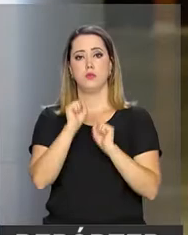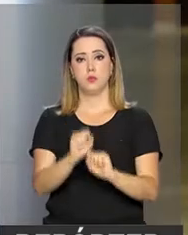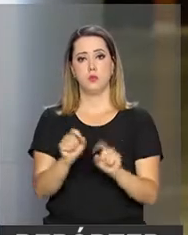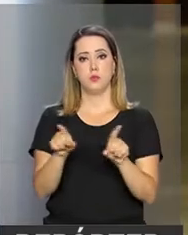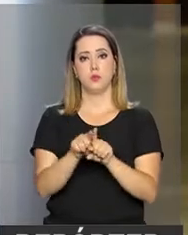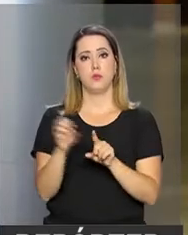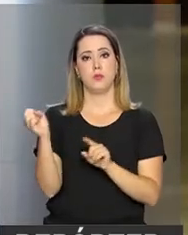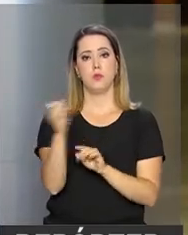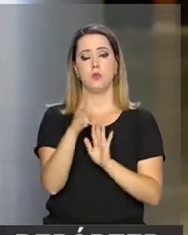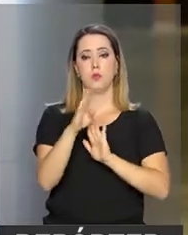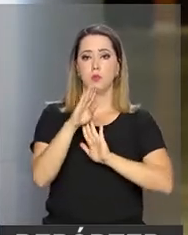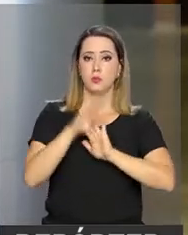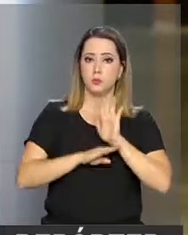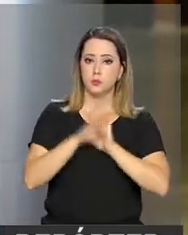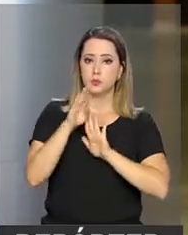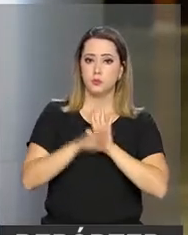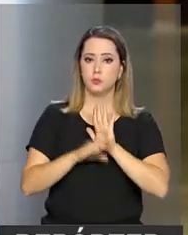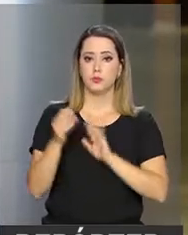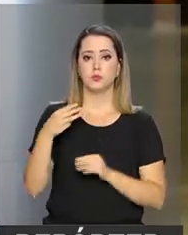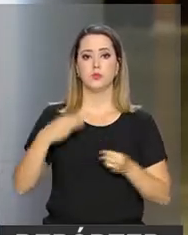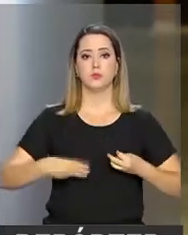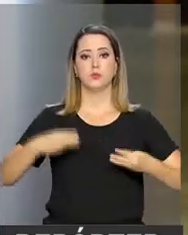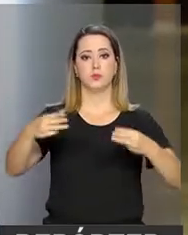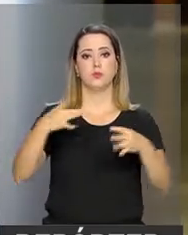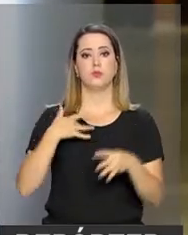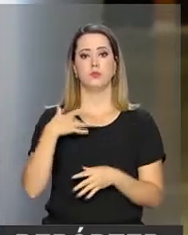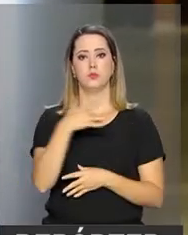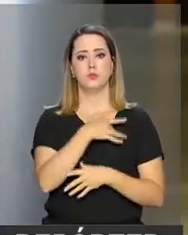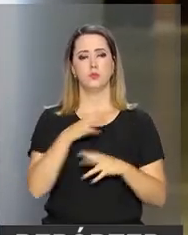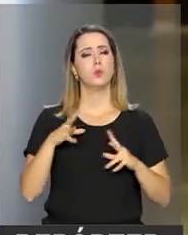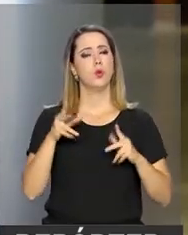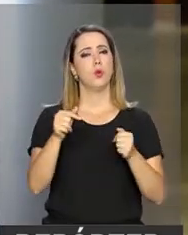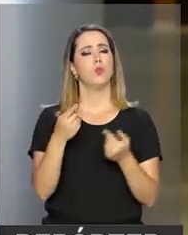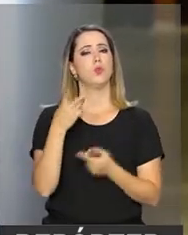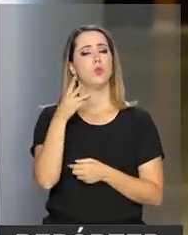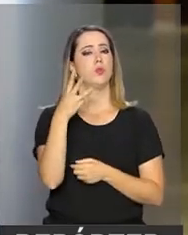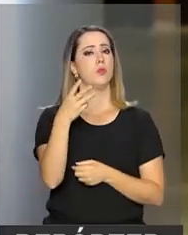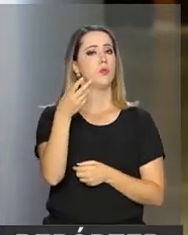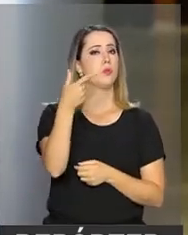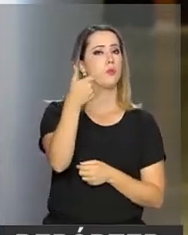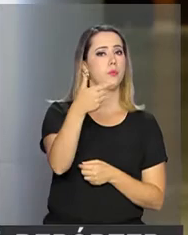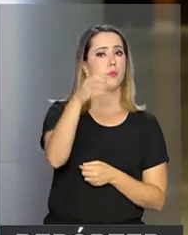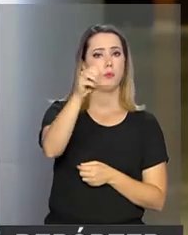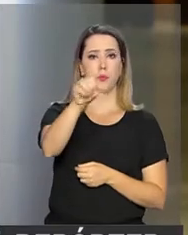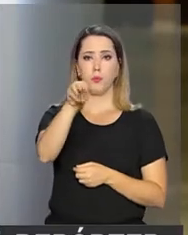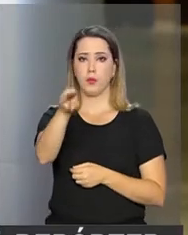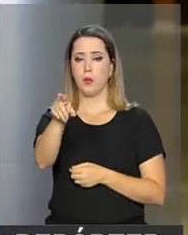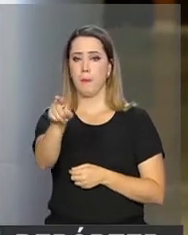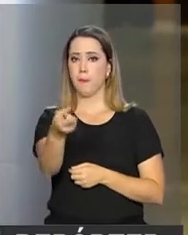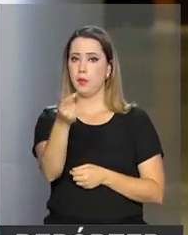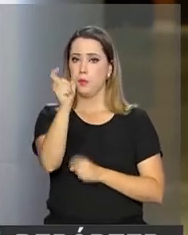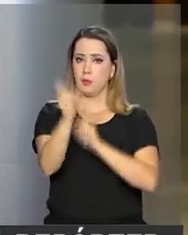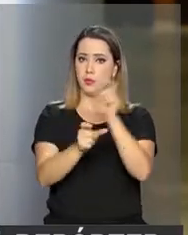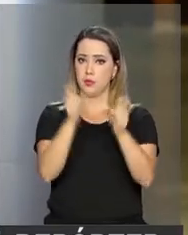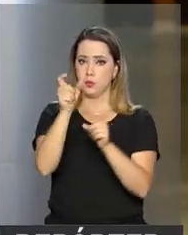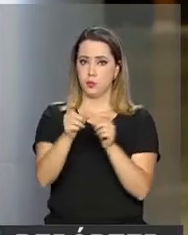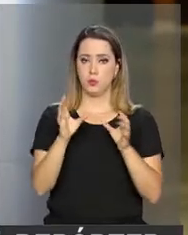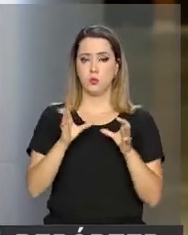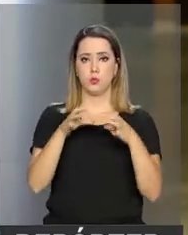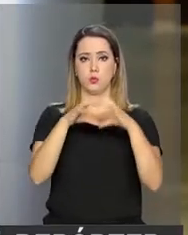já podem atuar no novo modelo. Segundo o Ministério da Saúde, de um total de 329 mil agentes